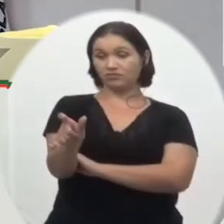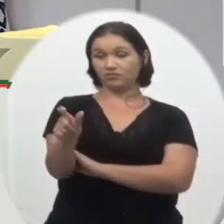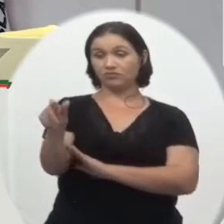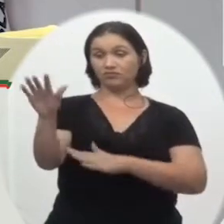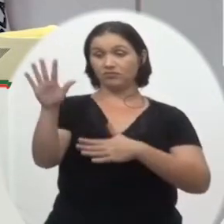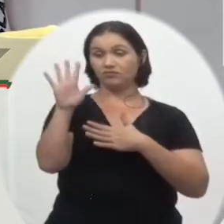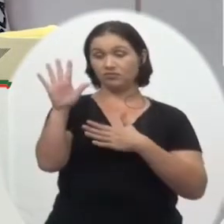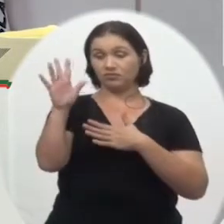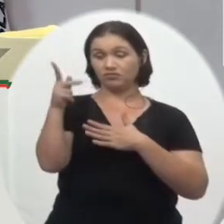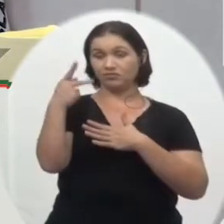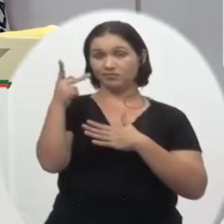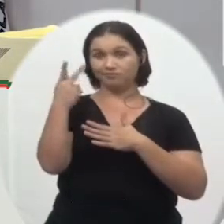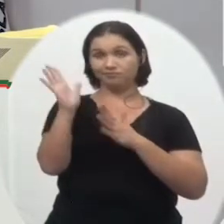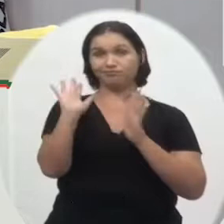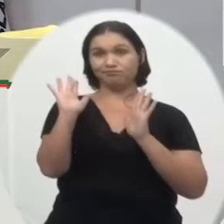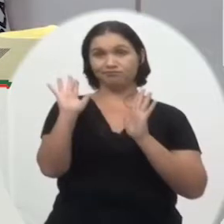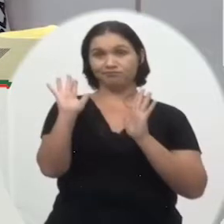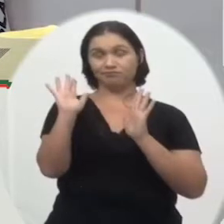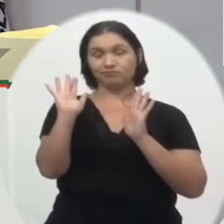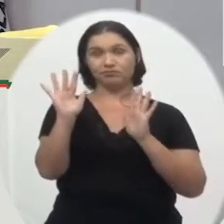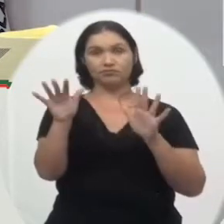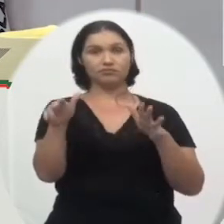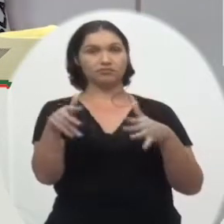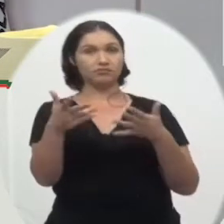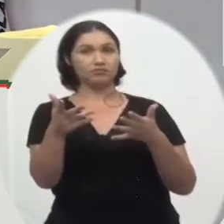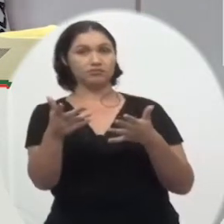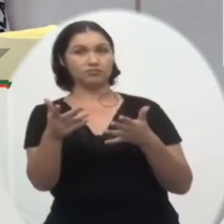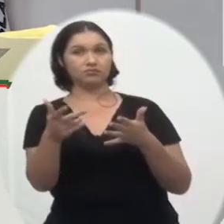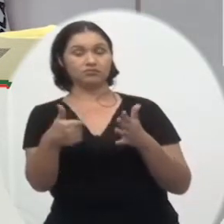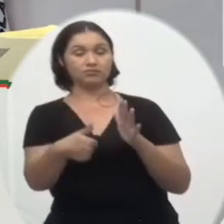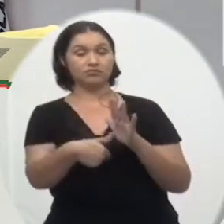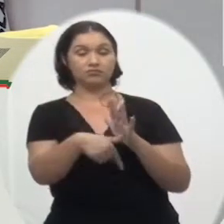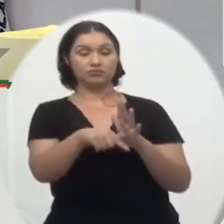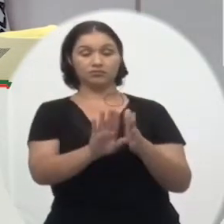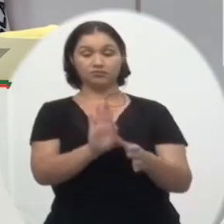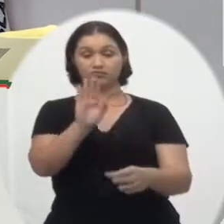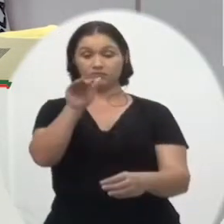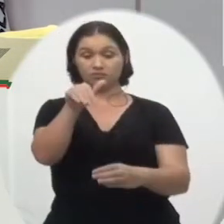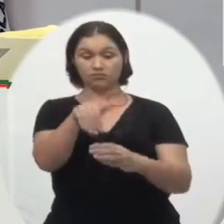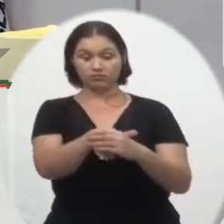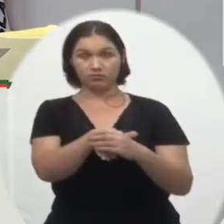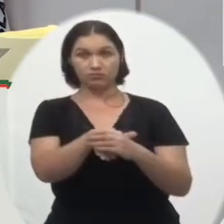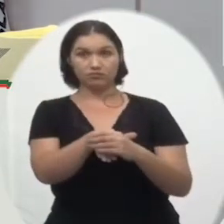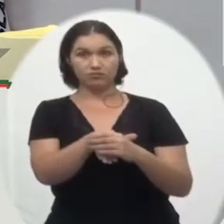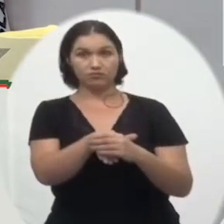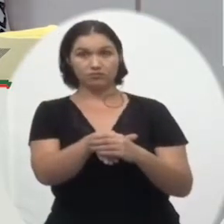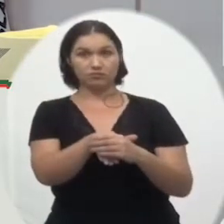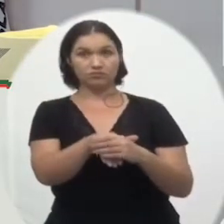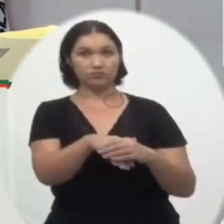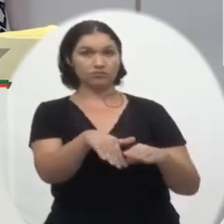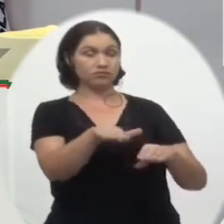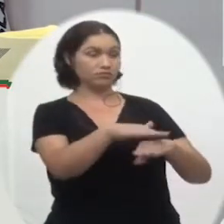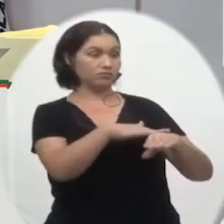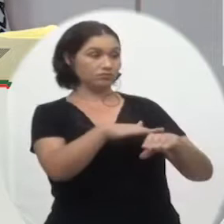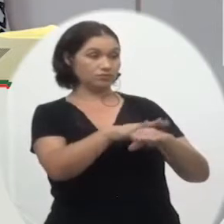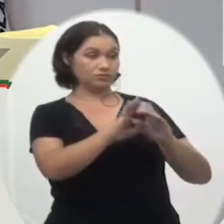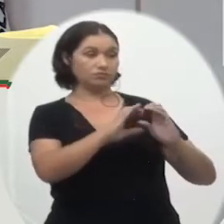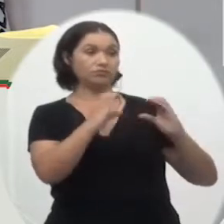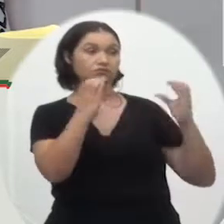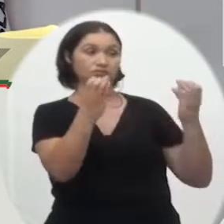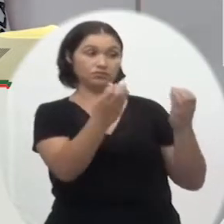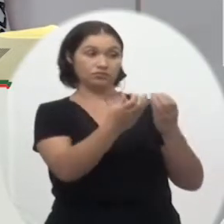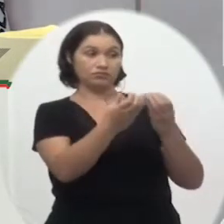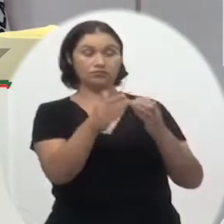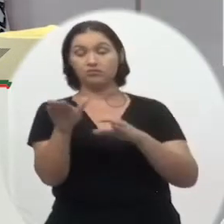Políticos. Que certamente, antes de depositar o seu voto, certamente conversa com a sua comunidade,